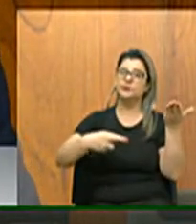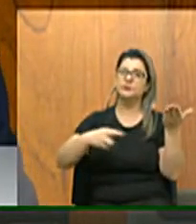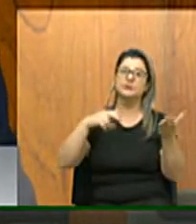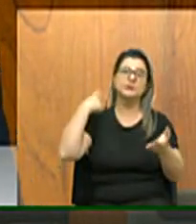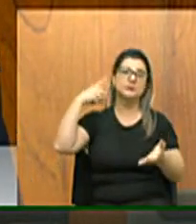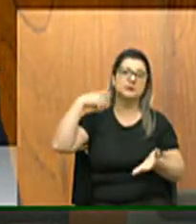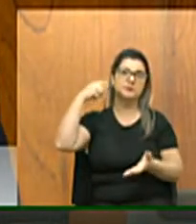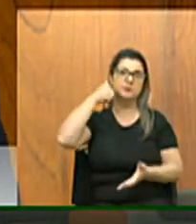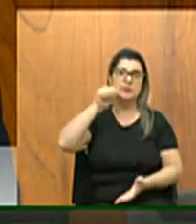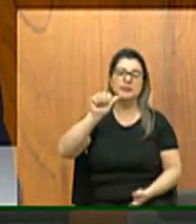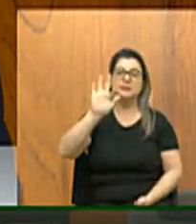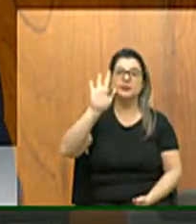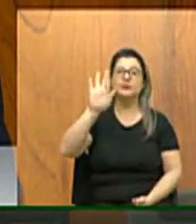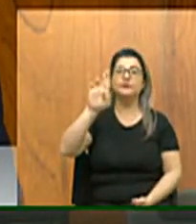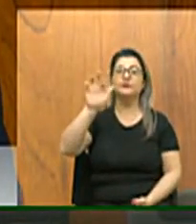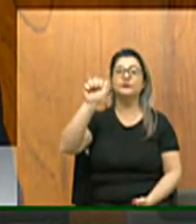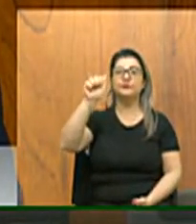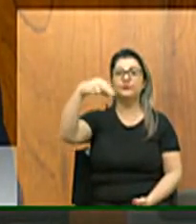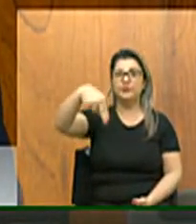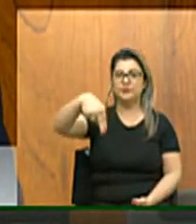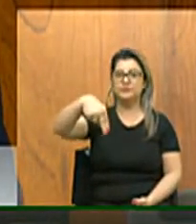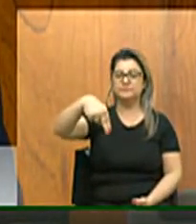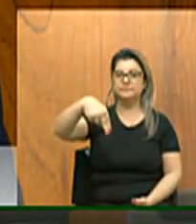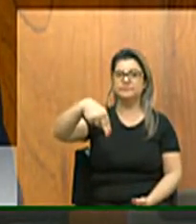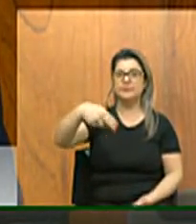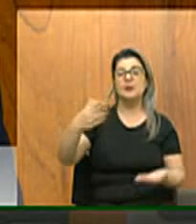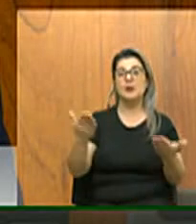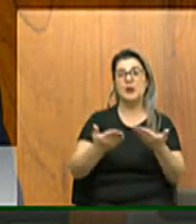Somense. Está em